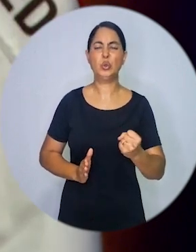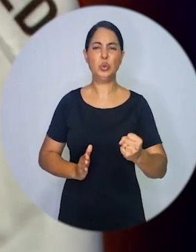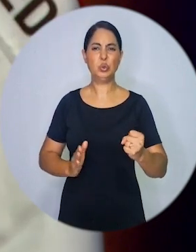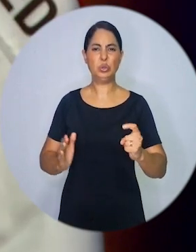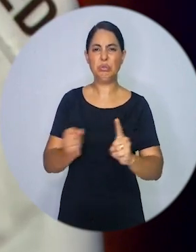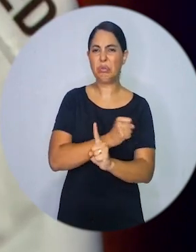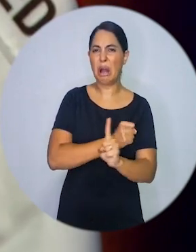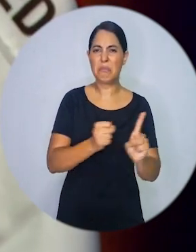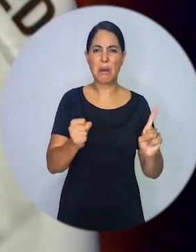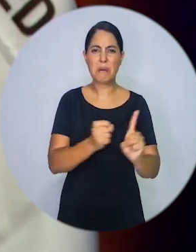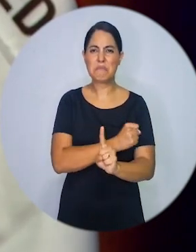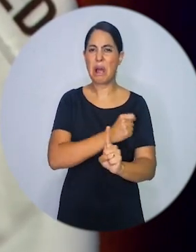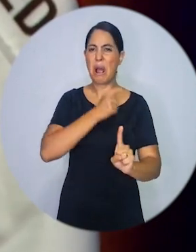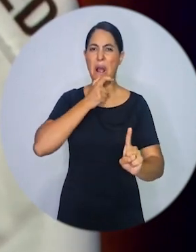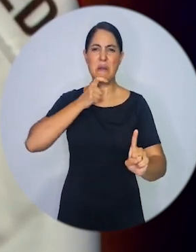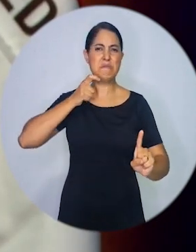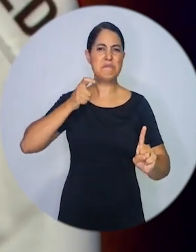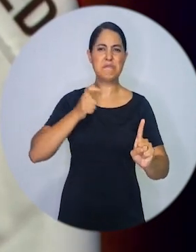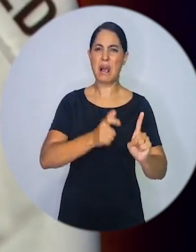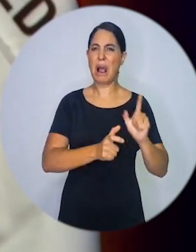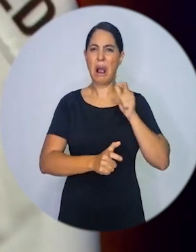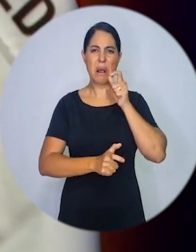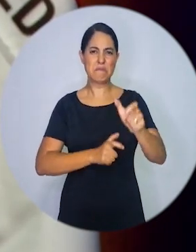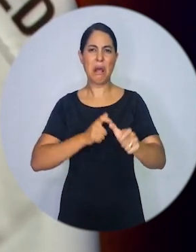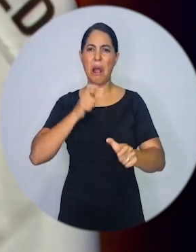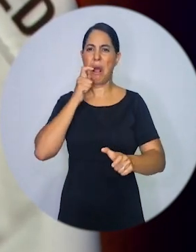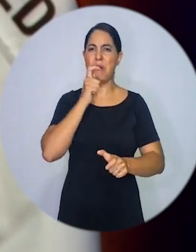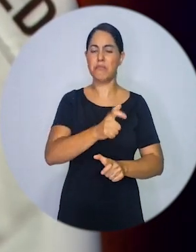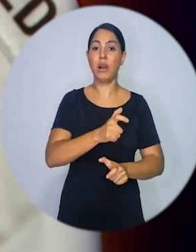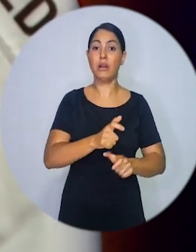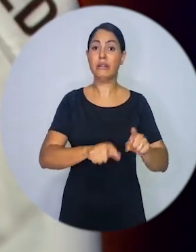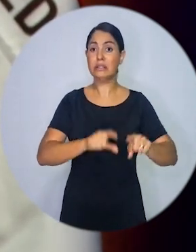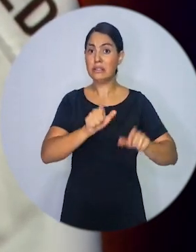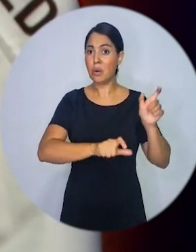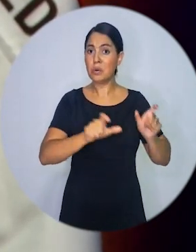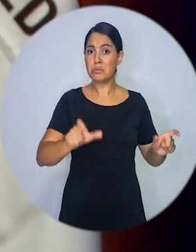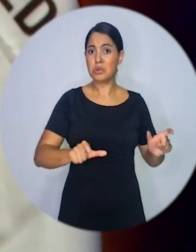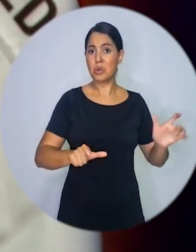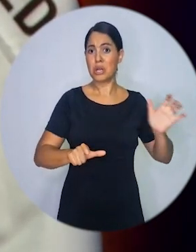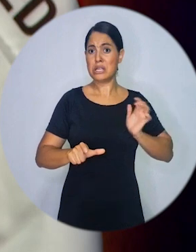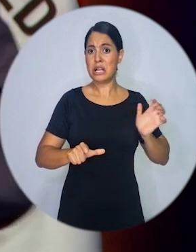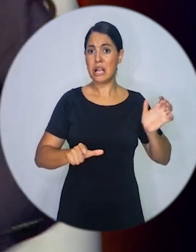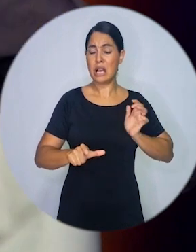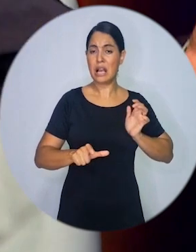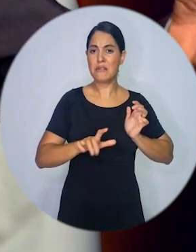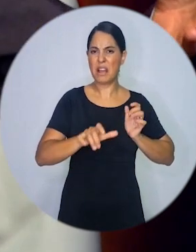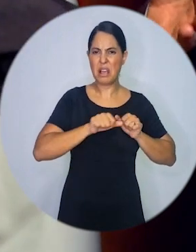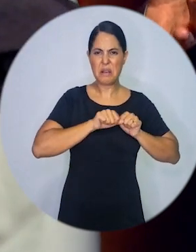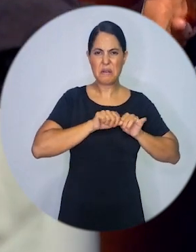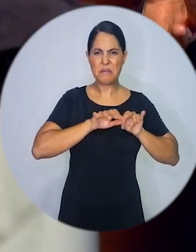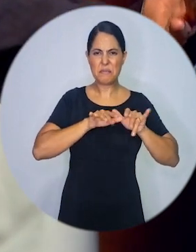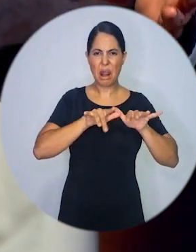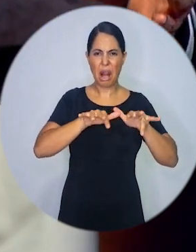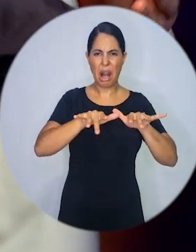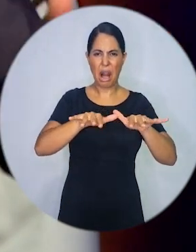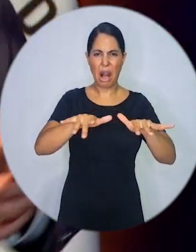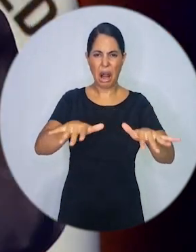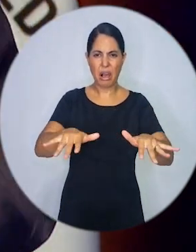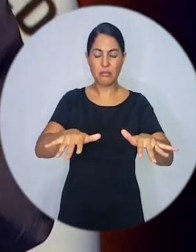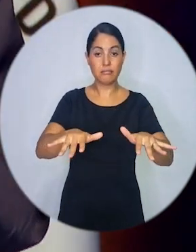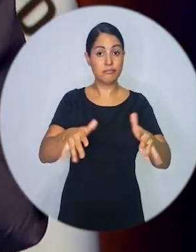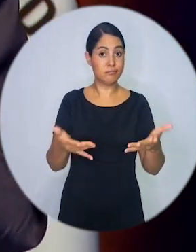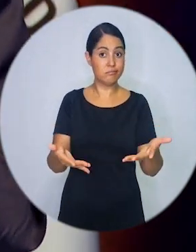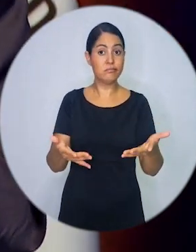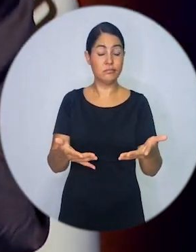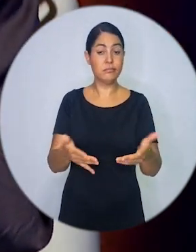do ódio, da agressividade, da grosseria, que enriquece alguns, contamine o modo das pessoas